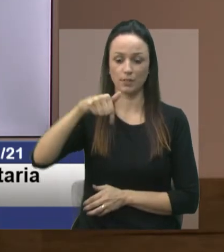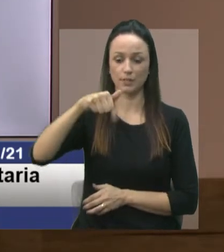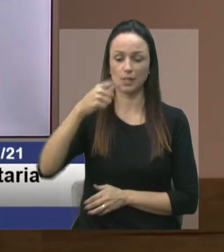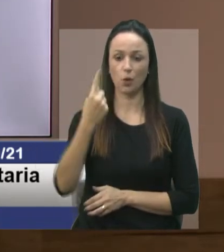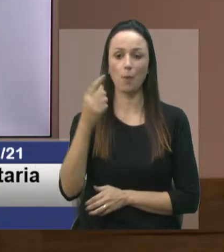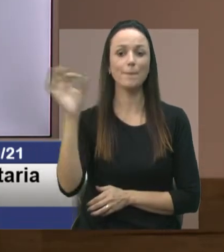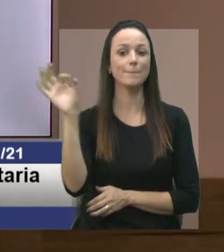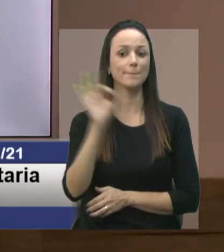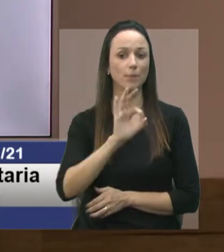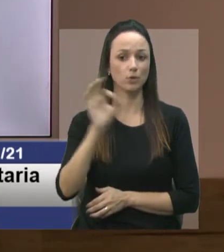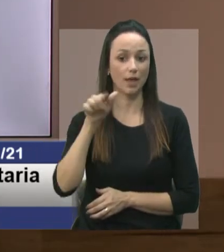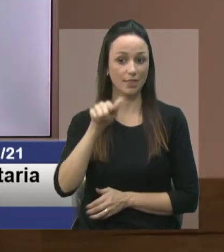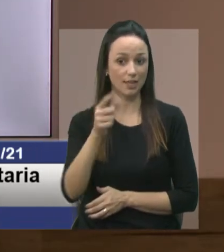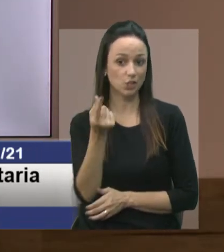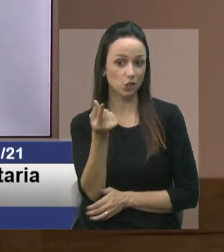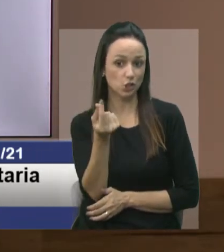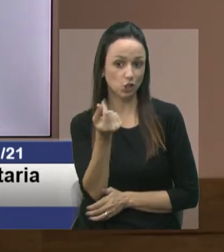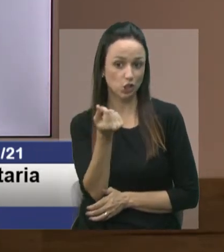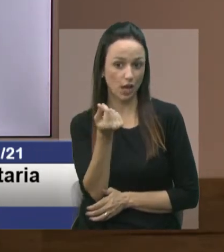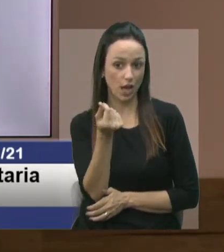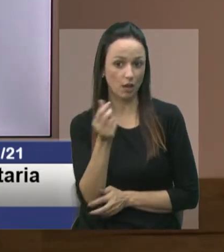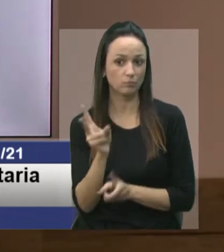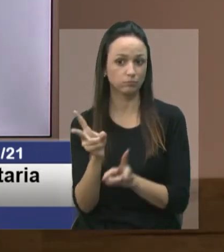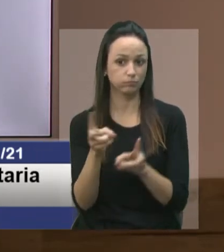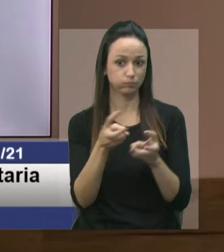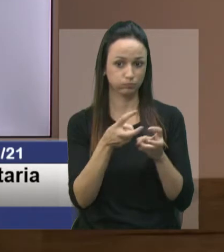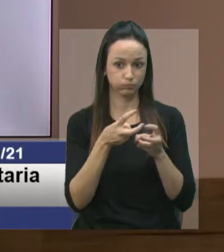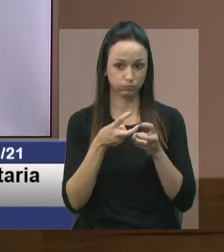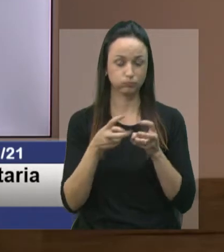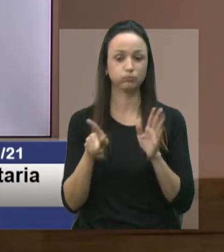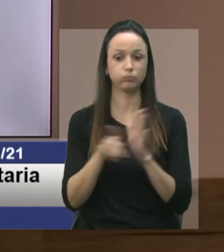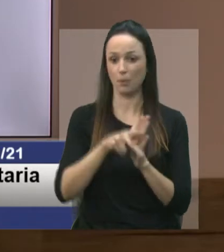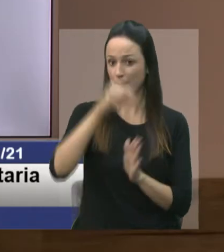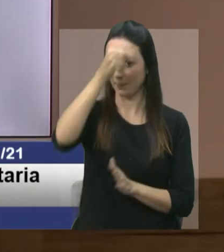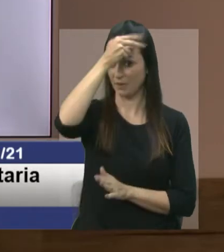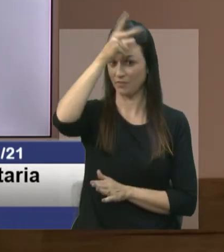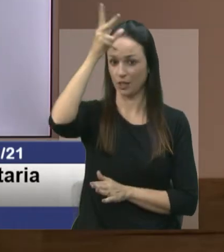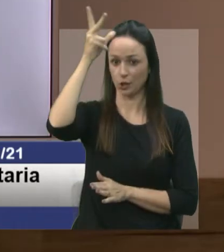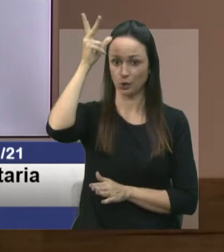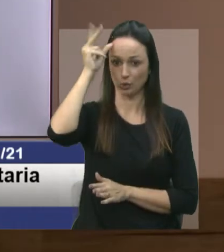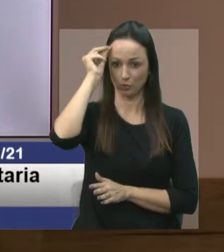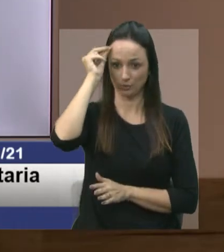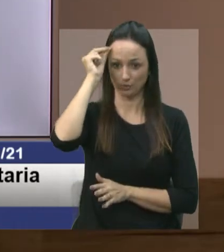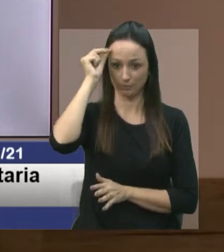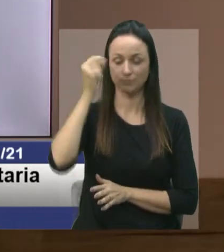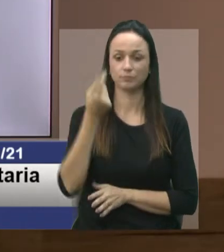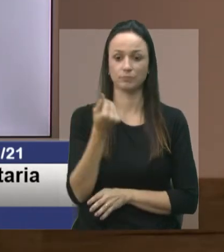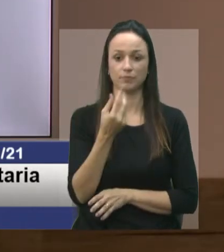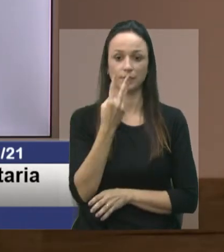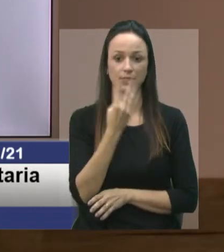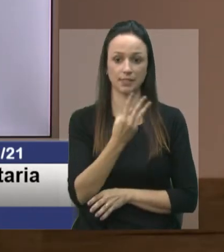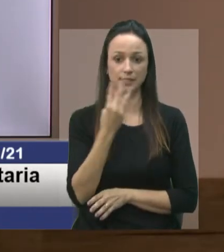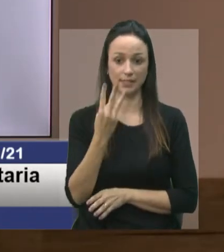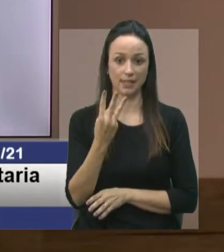99,71% dessa receita arrecadada pela Prefeitura, num valor de